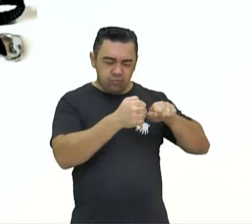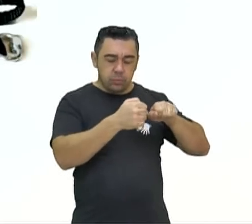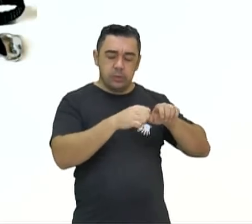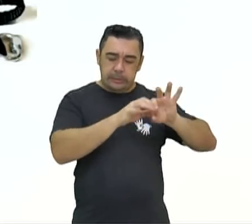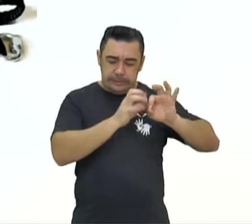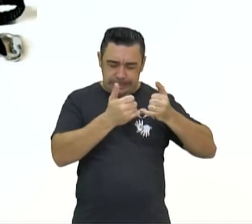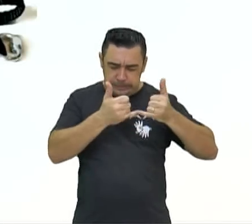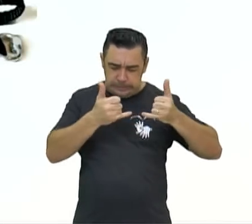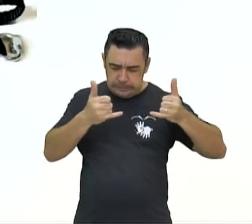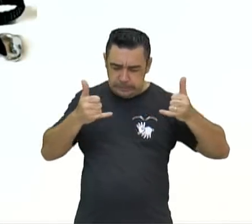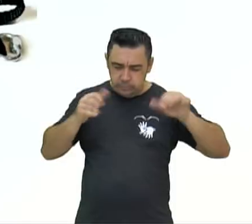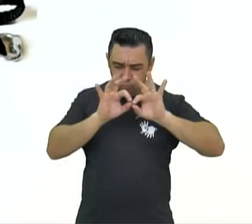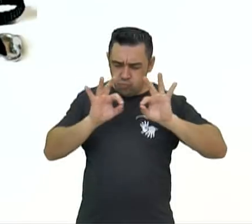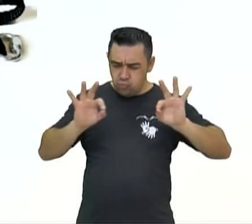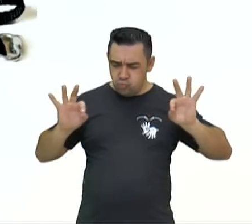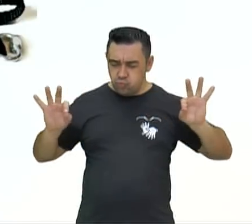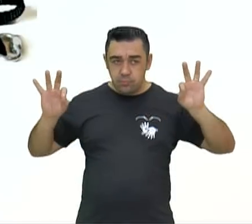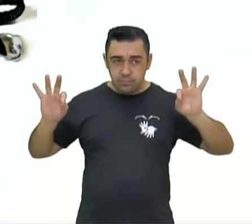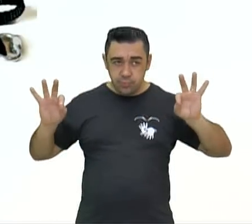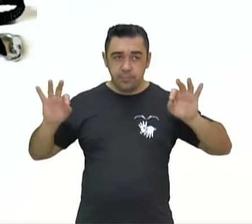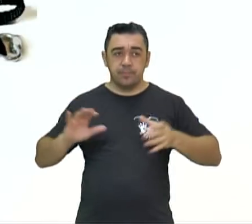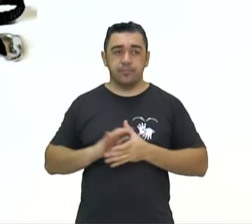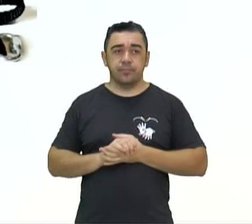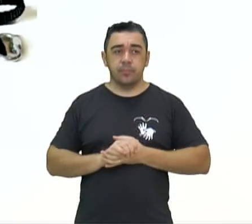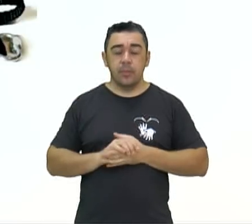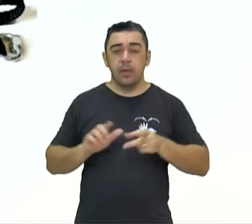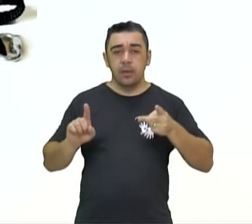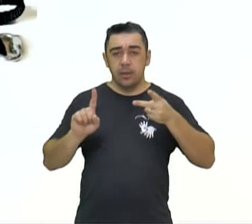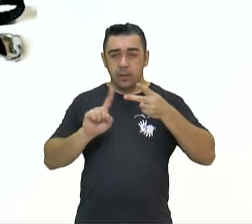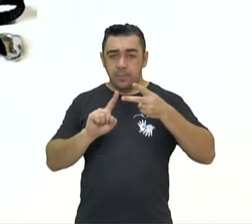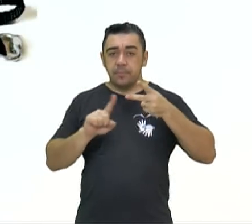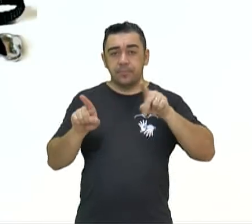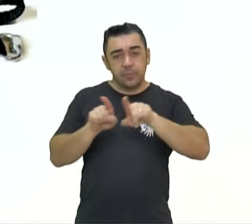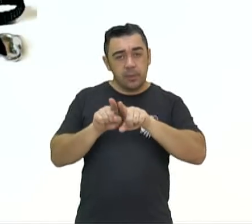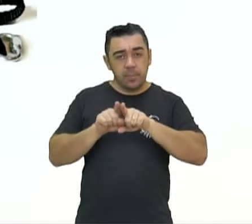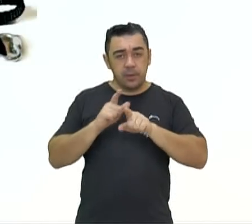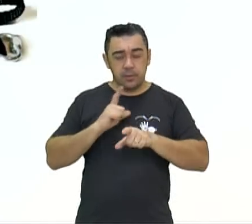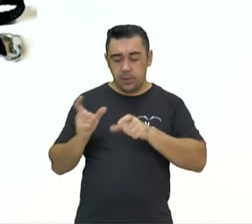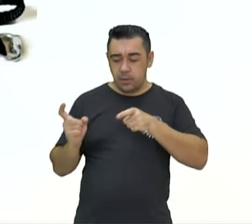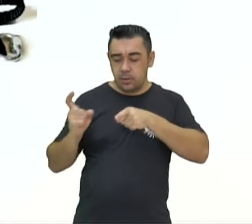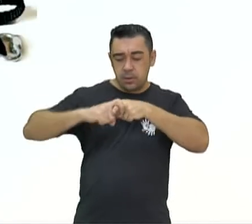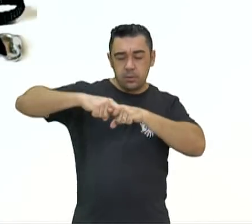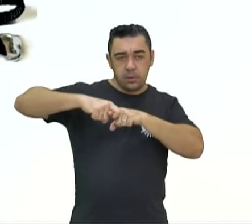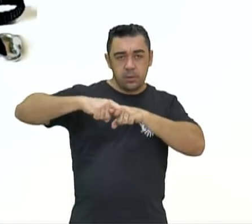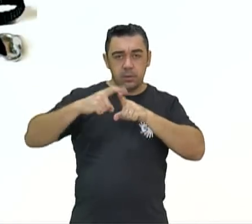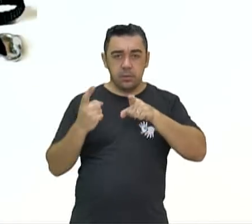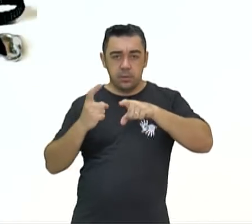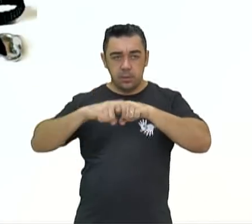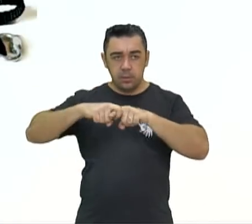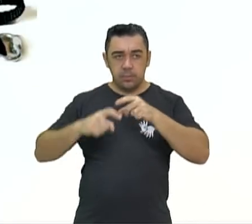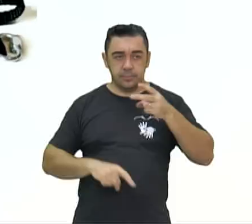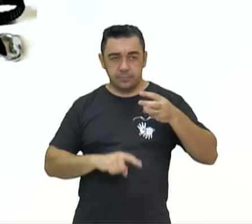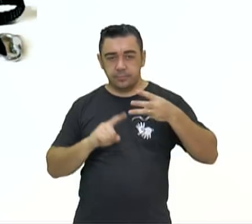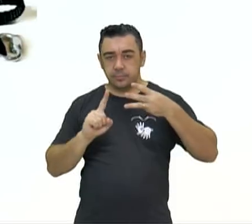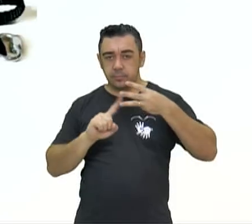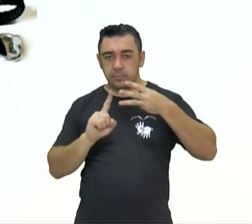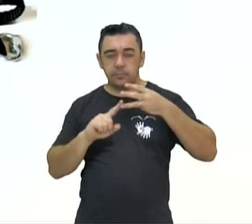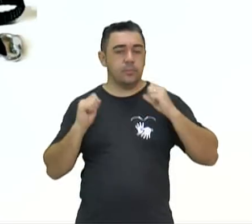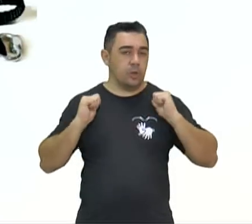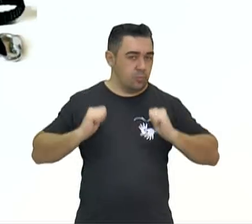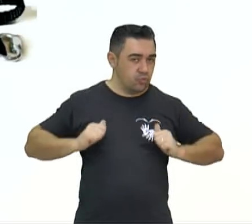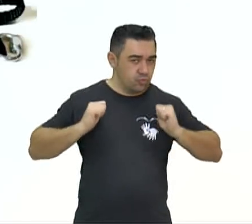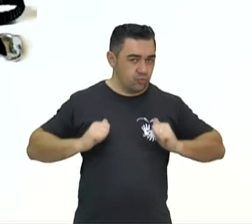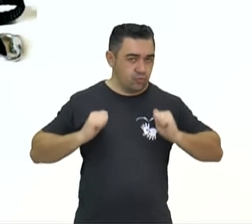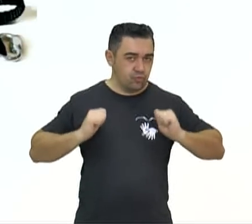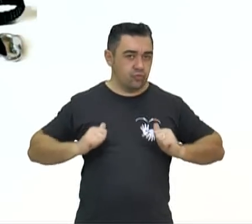que também é um equipamento de segurança, que é usado em vários esportes da natureza, né? Nós temos uma mochila,